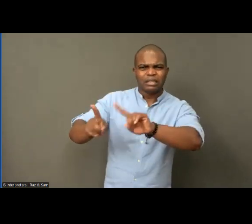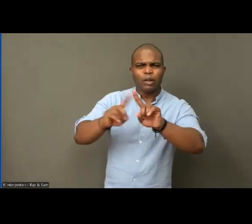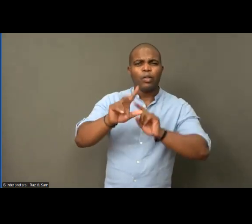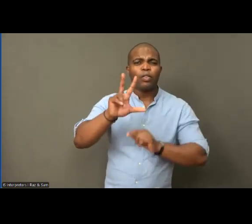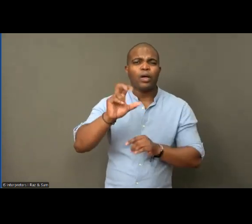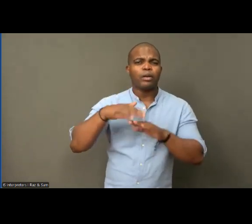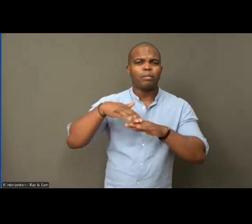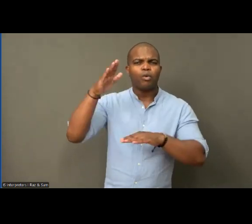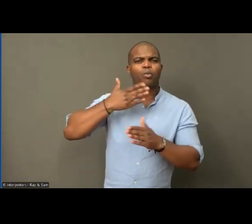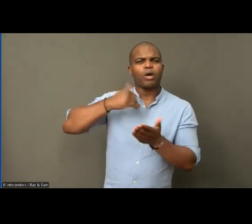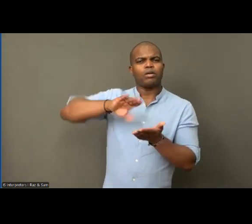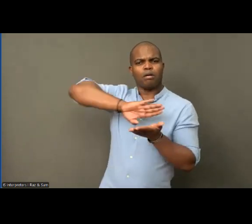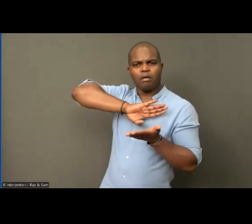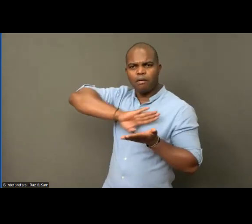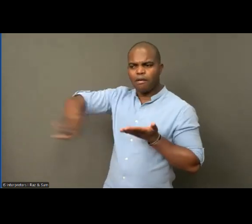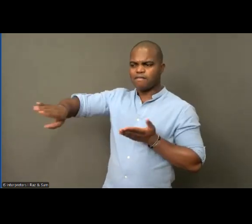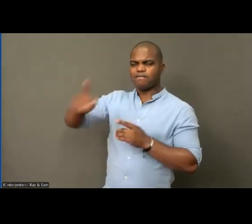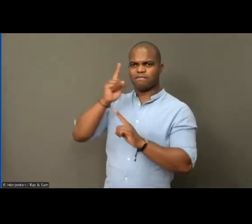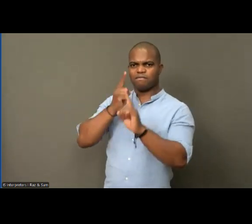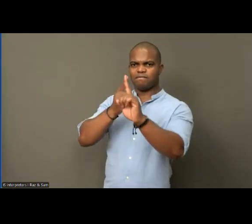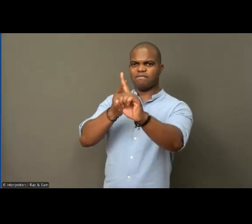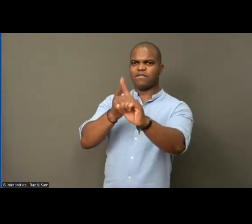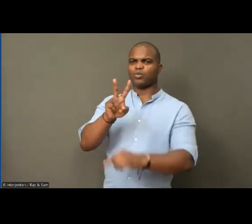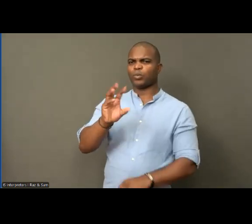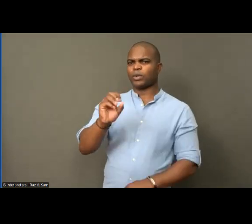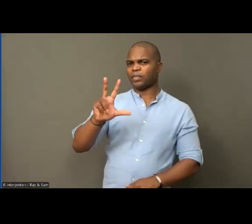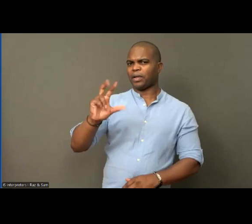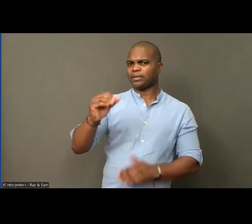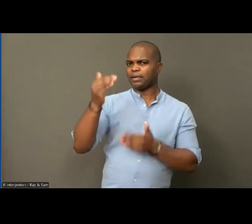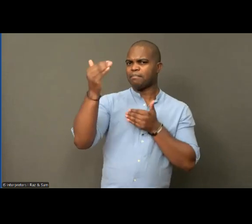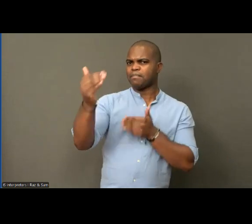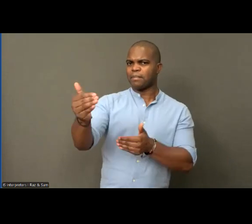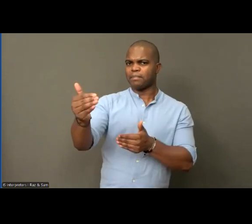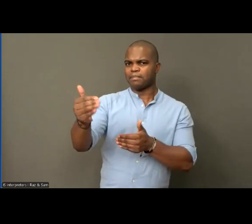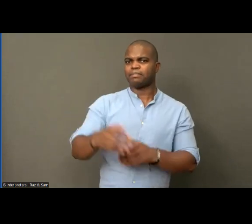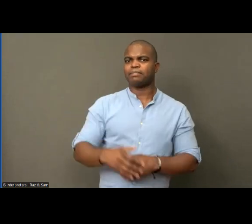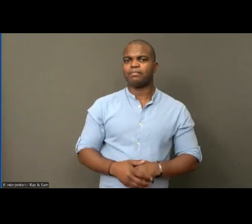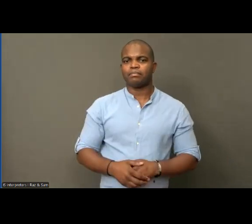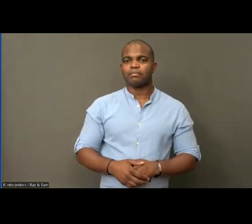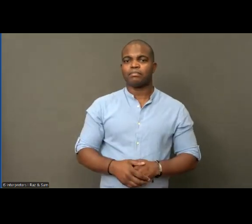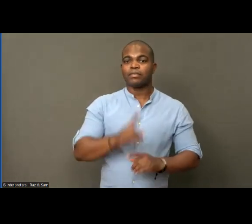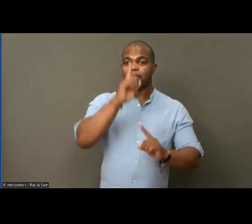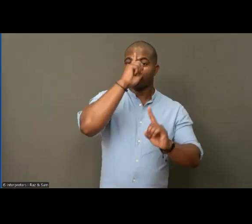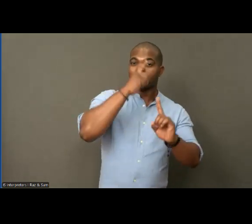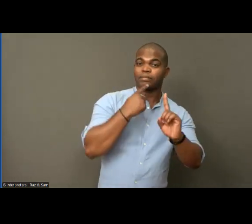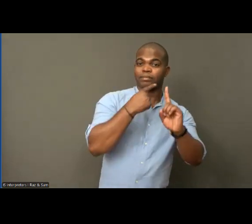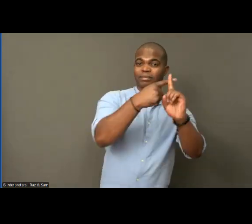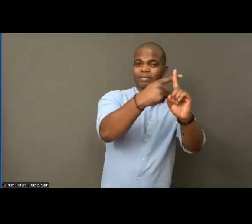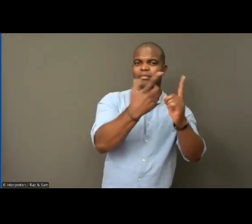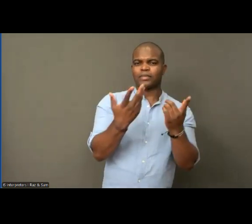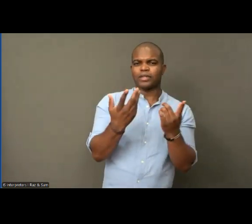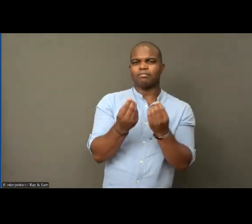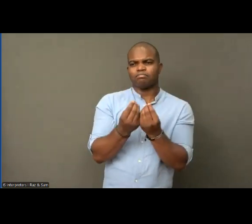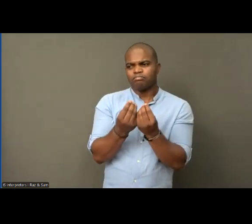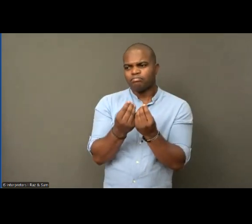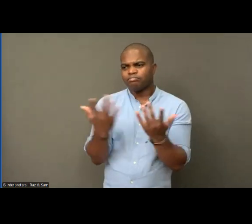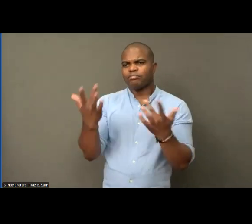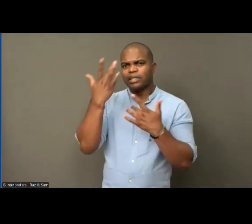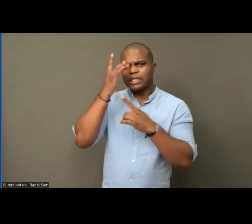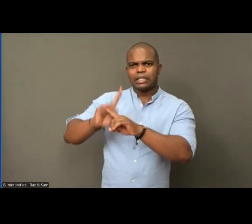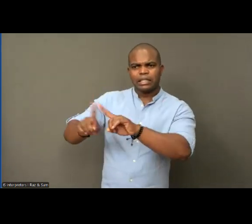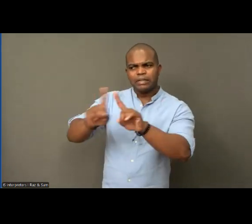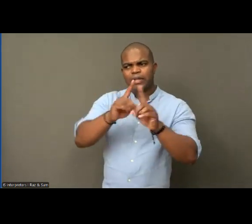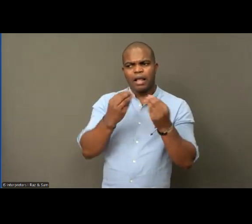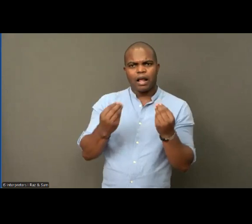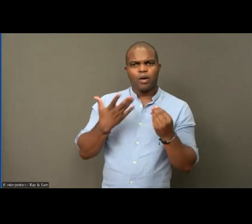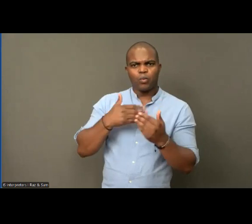alvo simultaneously, várias doenças optimizing simultâneas, resources and efforts. otimizando recursos e Key elements of this esforços. initiative Os include principais strengthening elementos health desta iniciativa systems incluem o and integrated fortalecimento